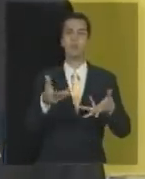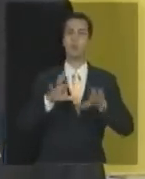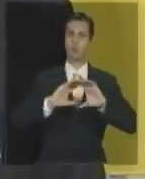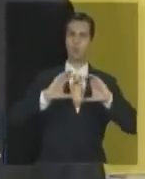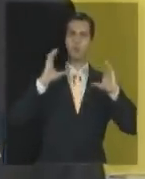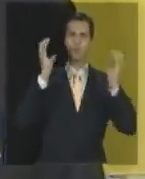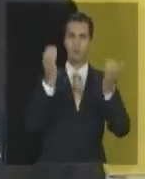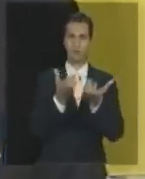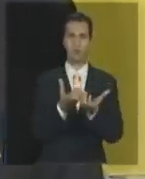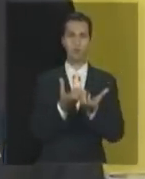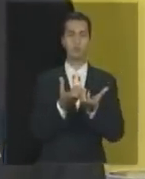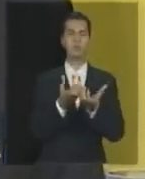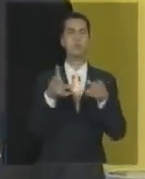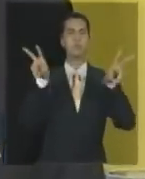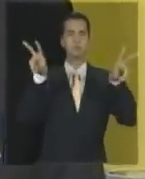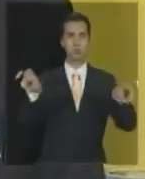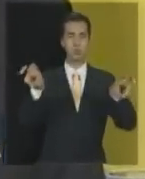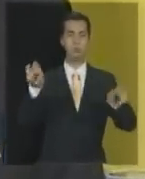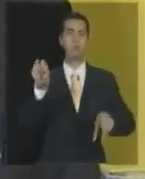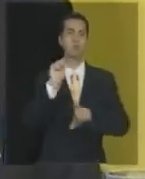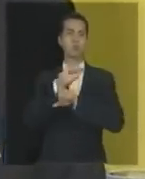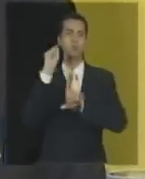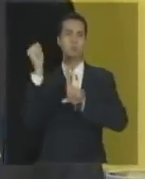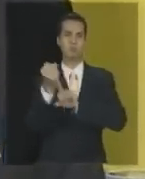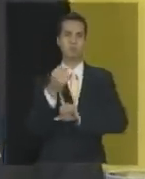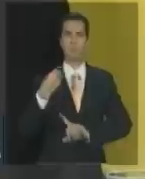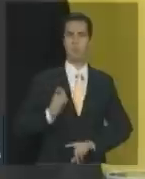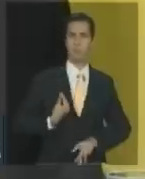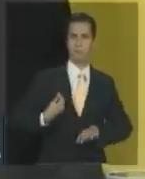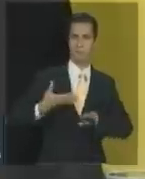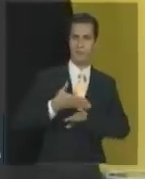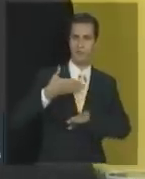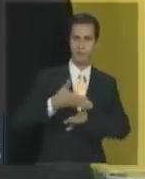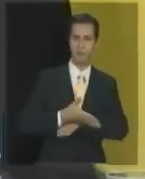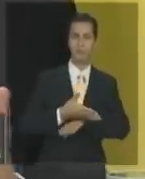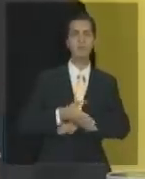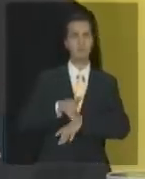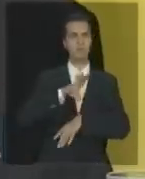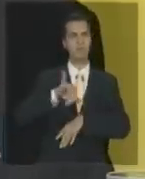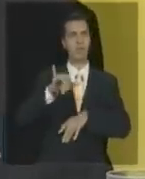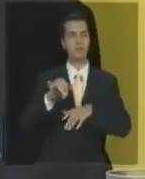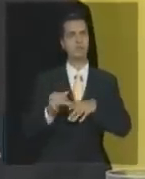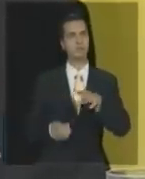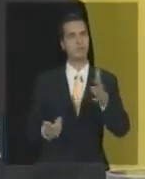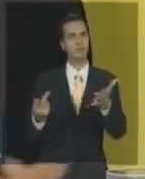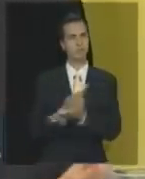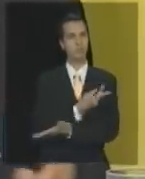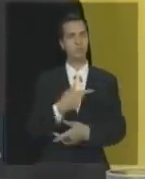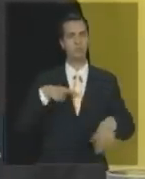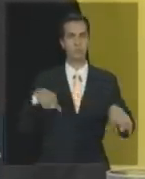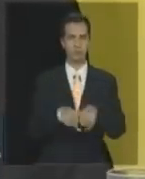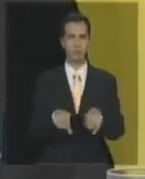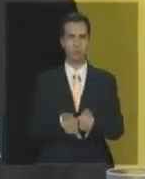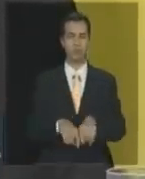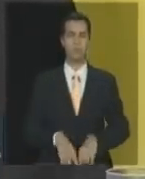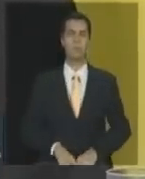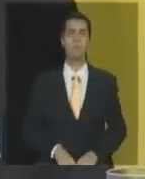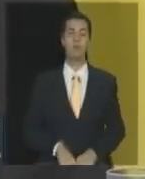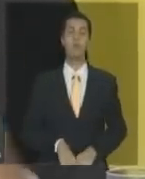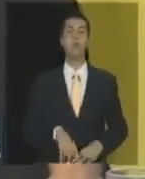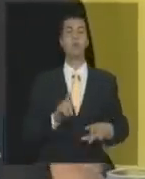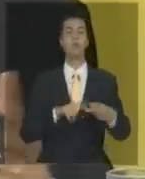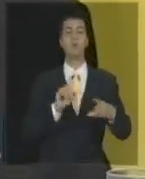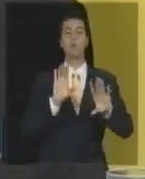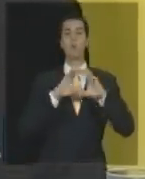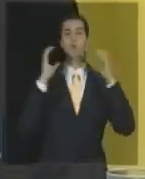sobre participação social que vai se realizar. O Rio Mais 20, não preciso